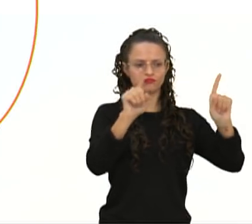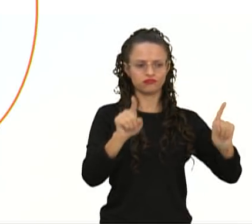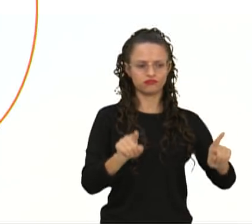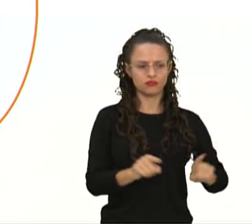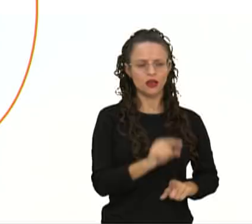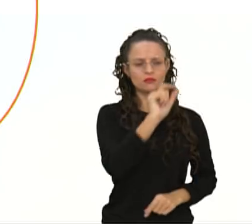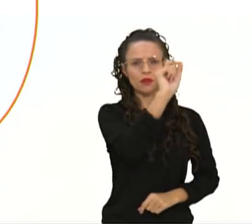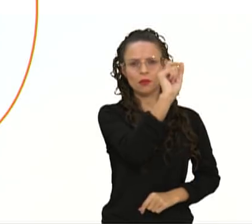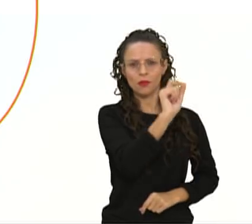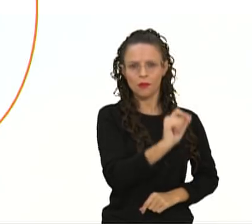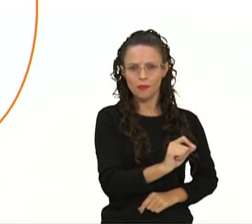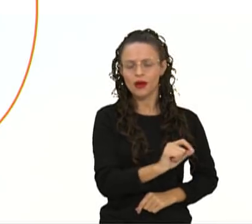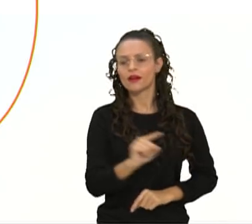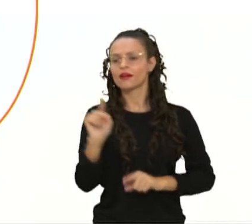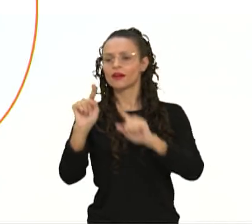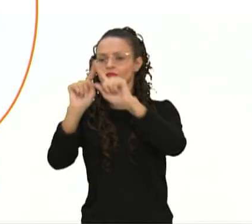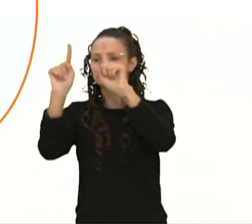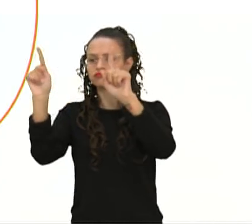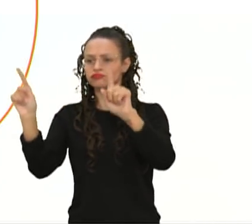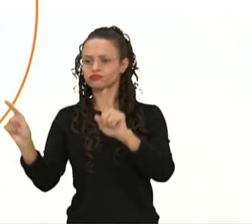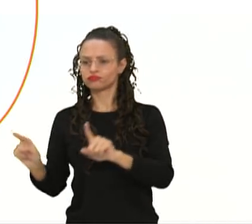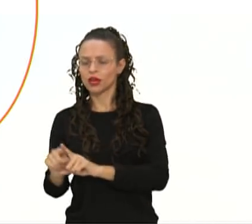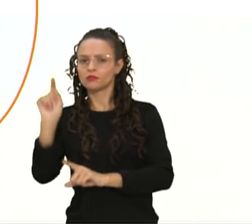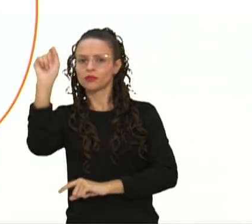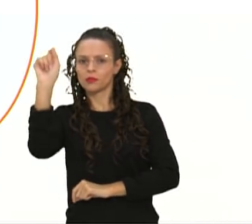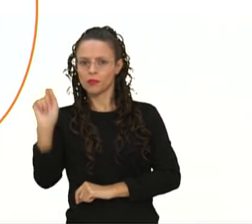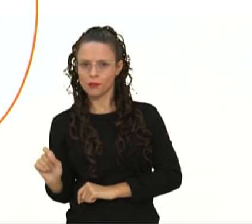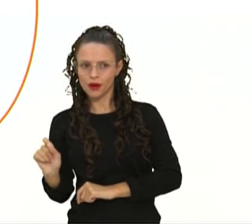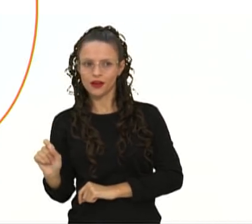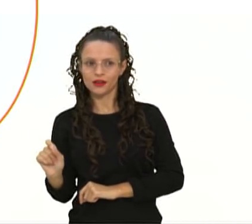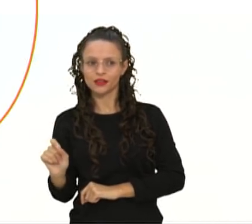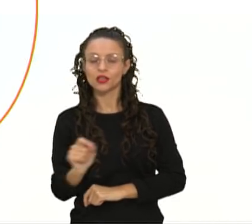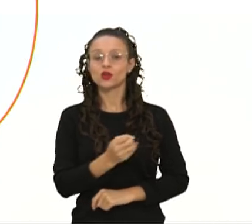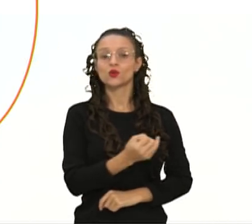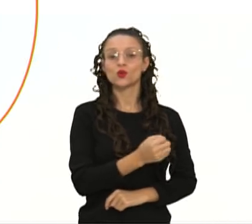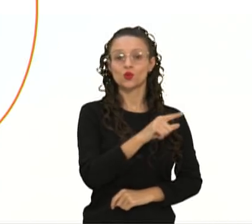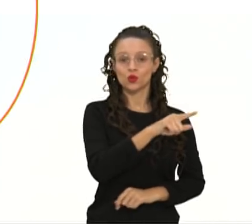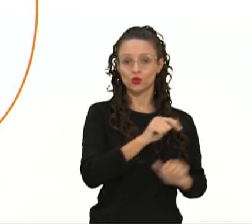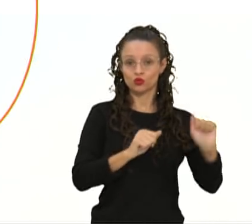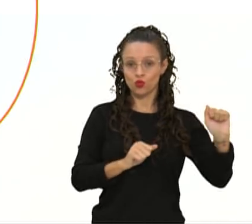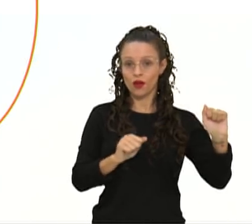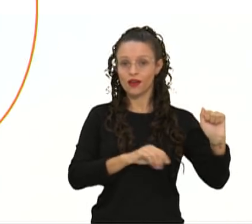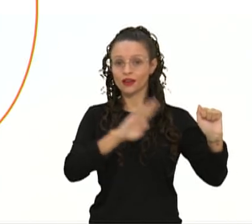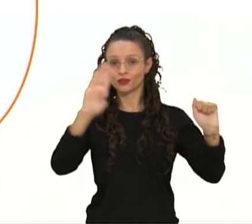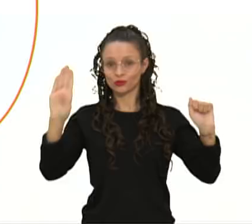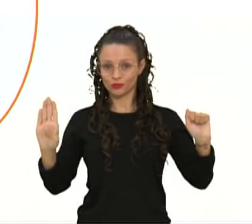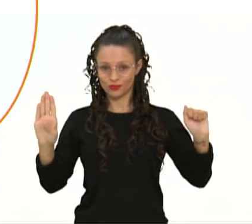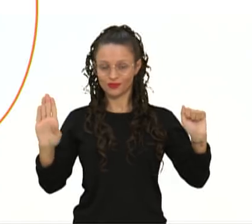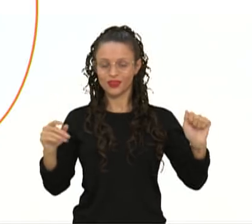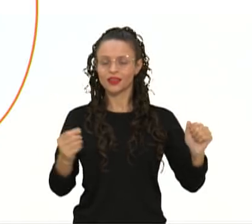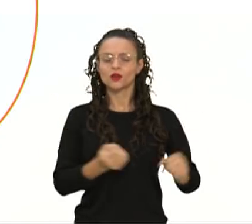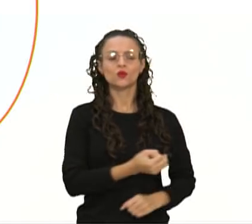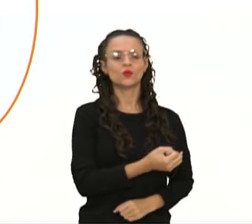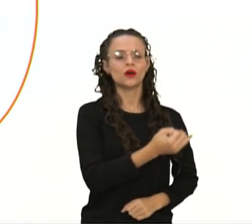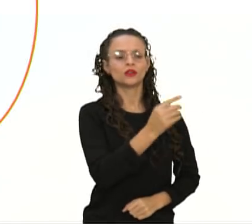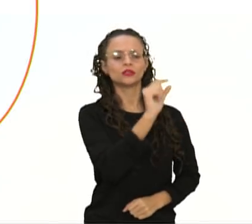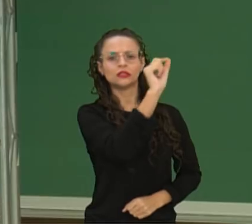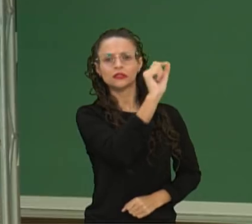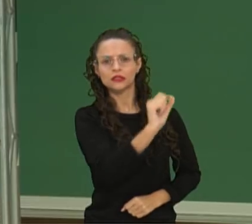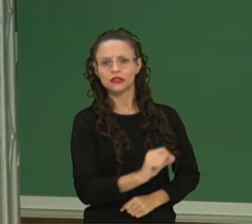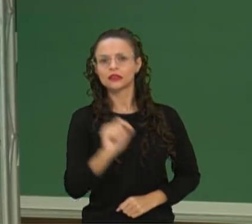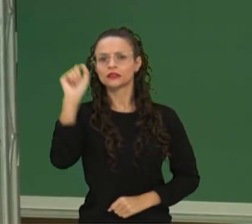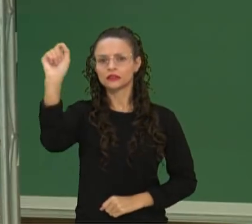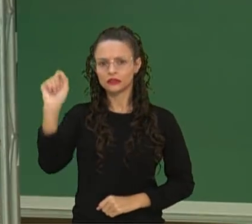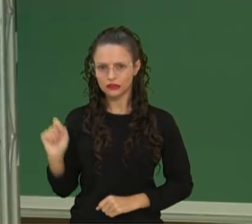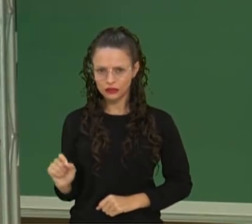eu tenho uma relação, né? Eu tenho aqui duas grandezas, as grandezas que estão dentro desse conjunto e as grandezas dentro desse